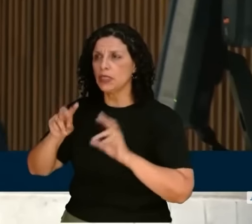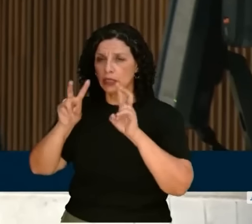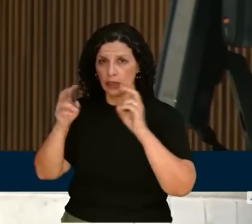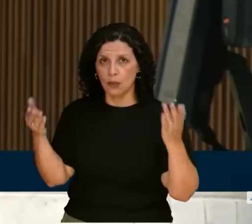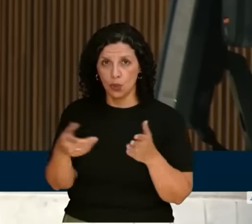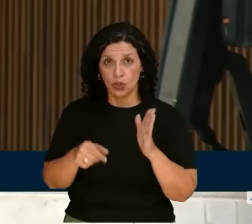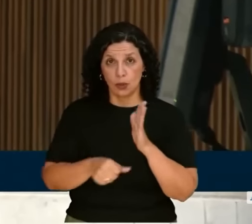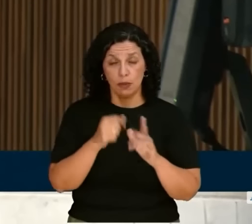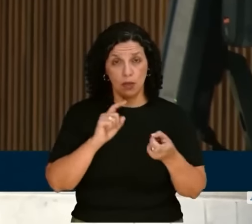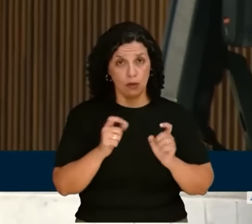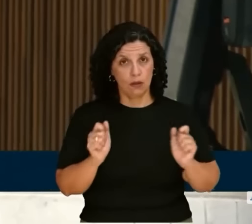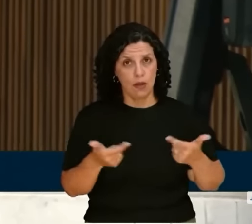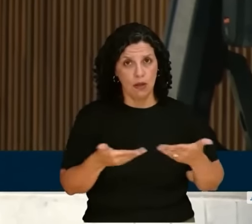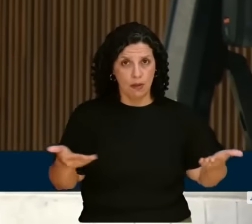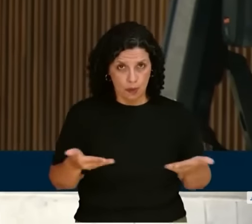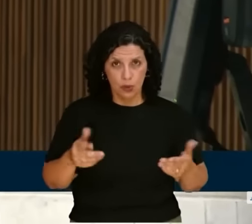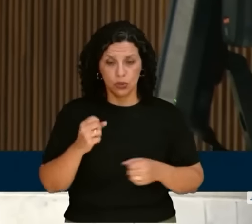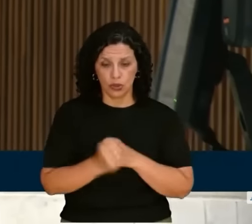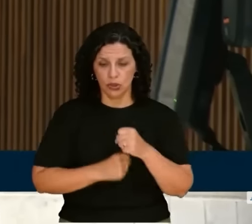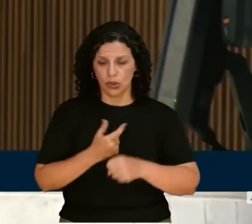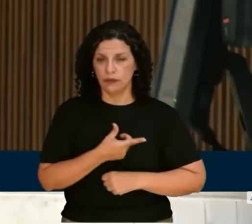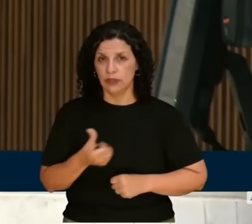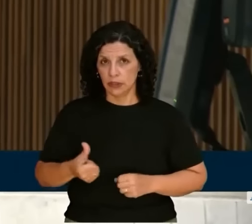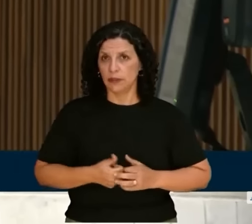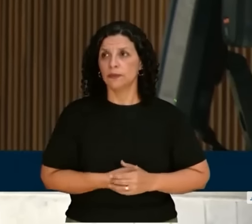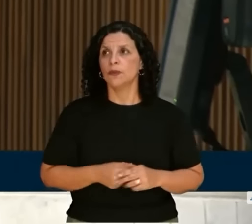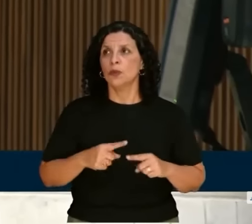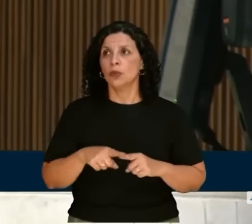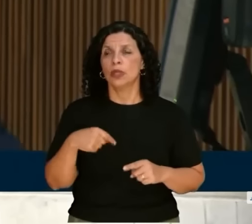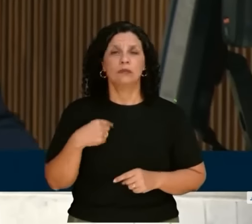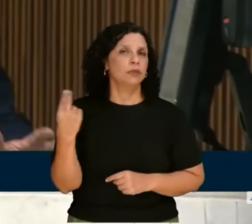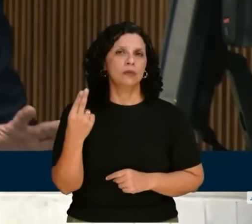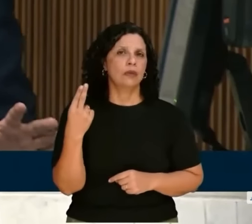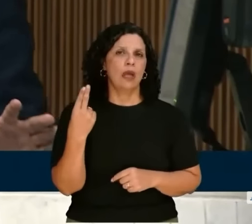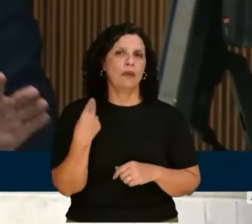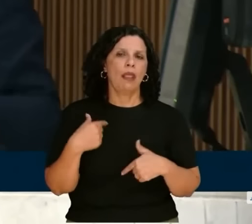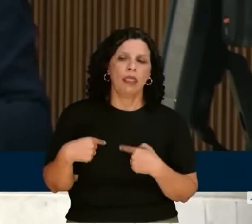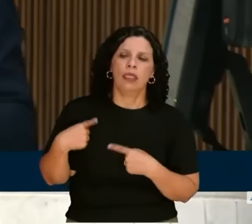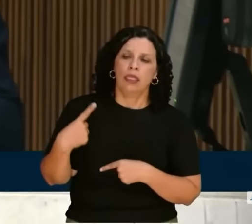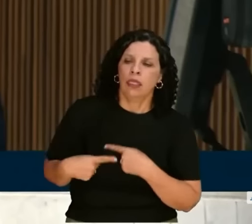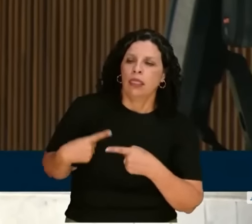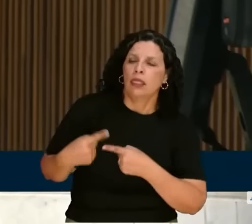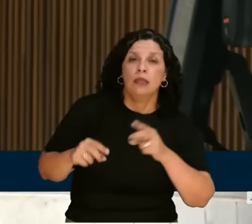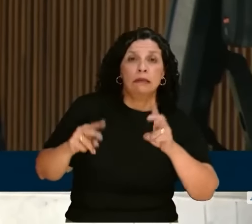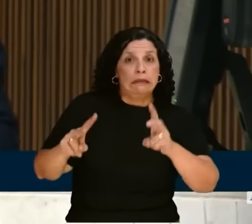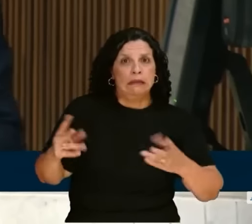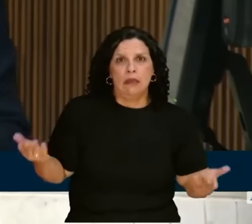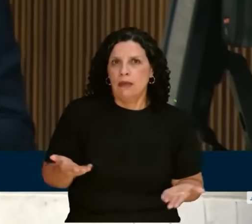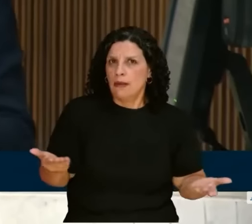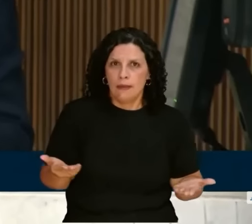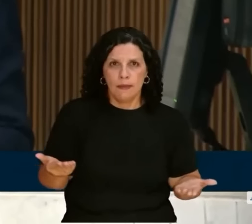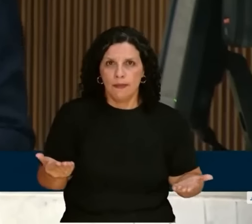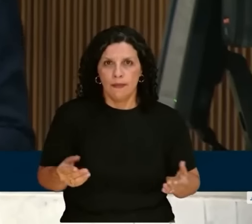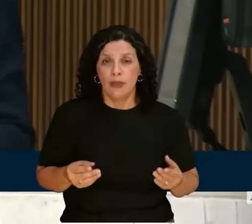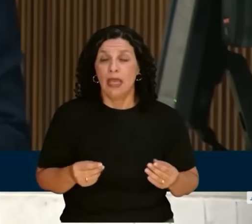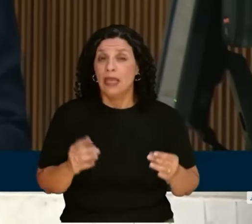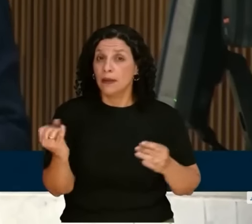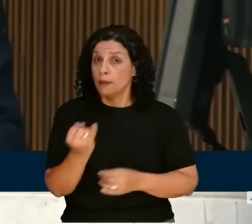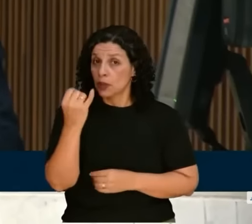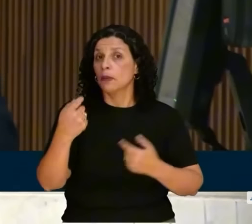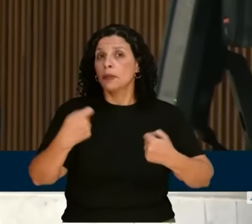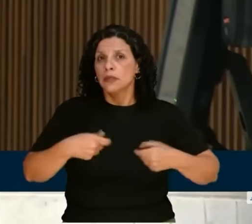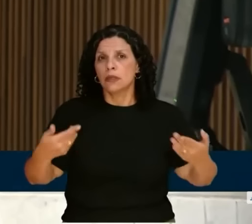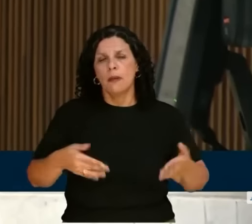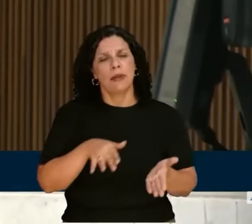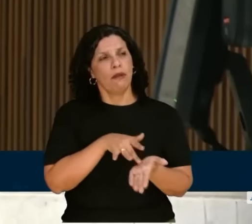logo na primeira sessão de 2026, porque não dá mais para empurrar um tema tão delicado e necessário